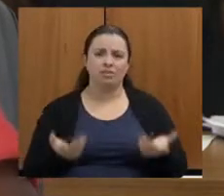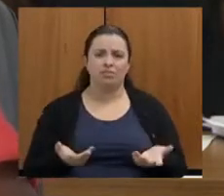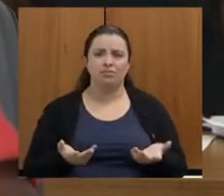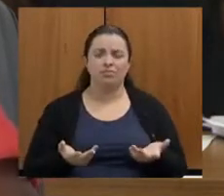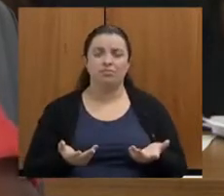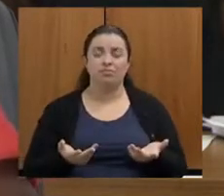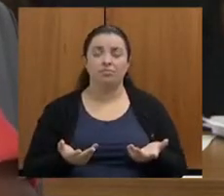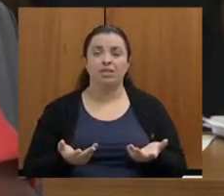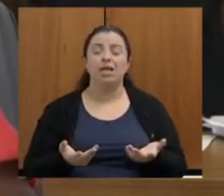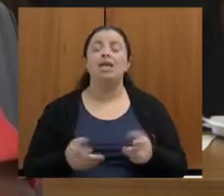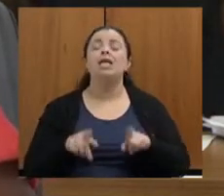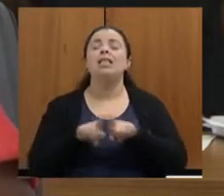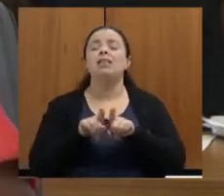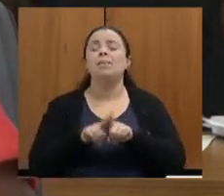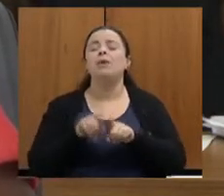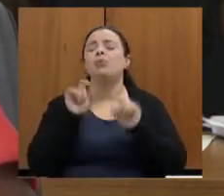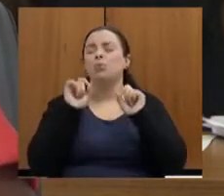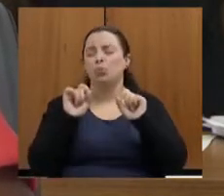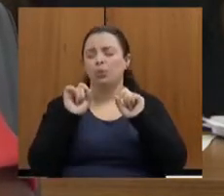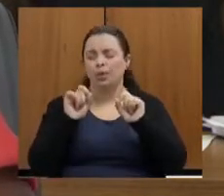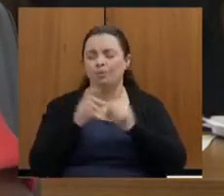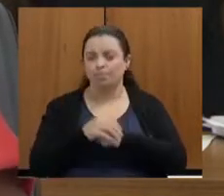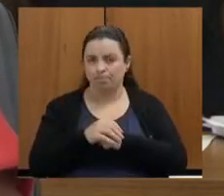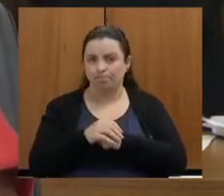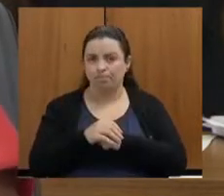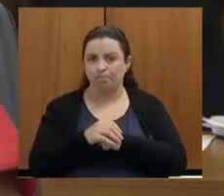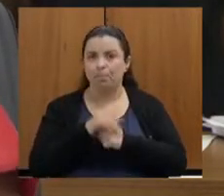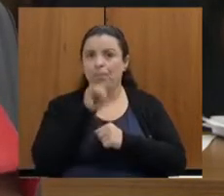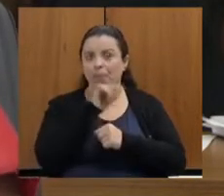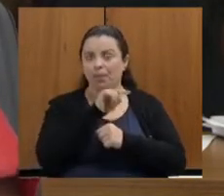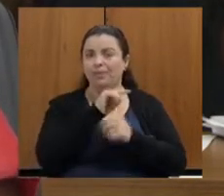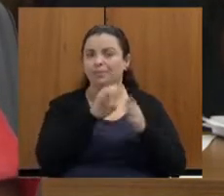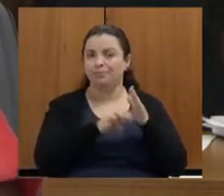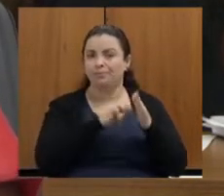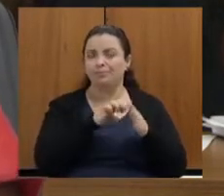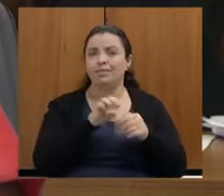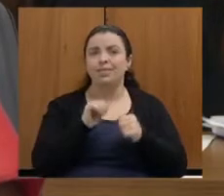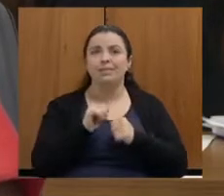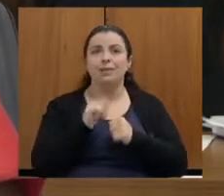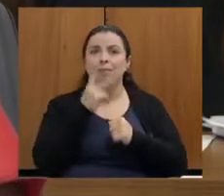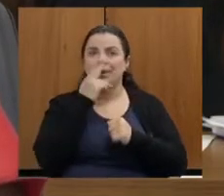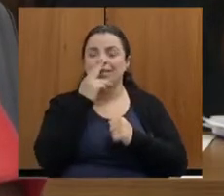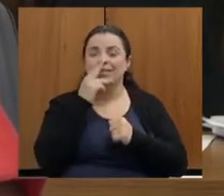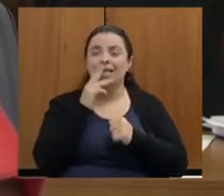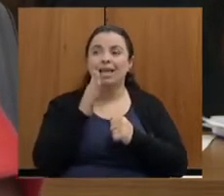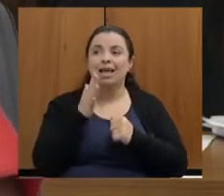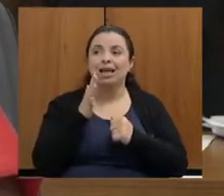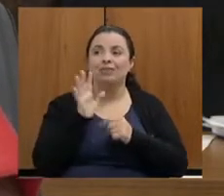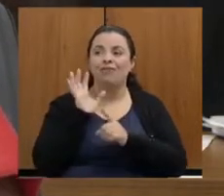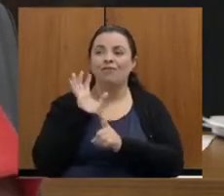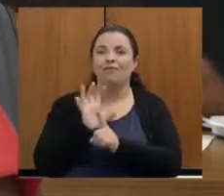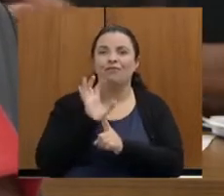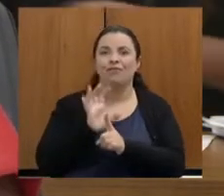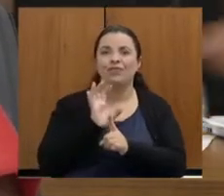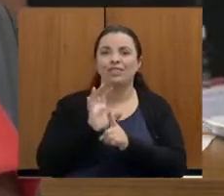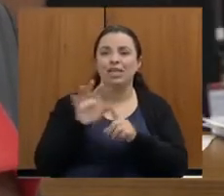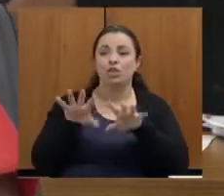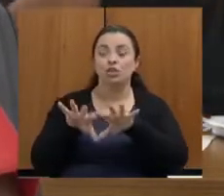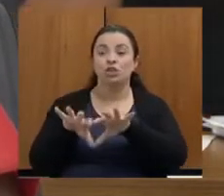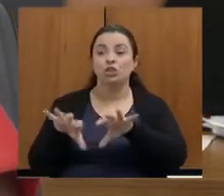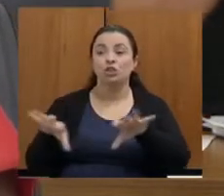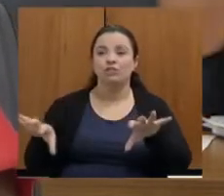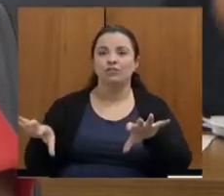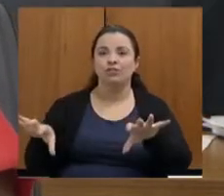segundo momento ela faz um espaço de dividir para dominar que é uma técnica usada